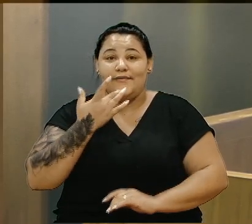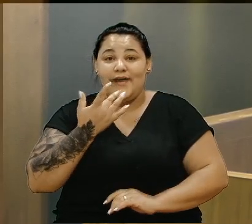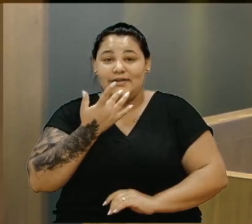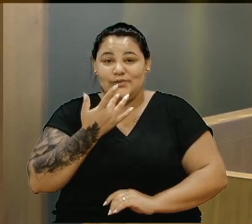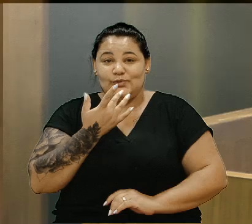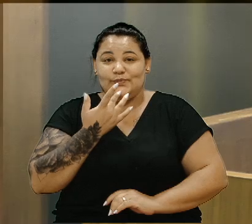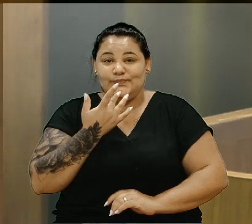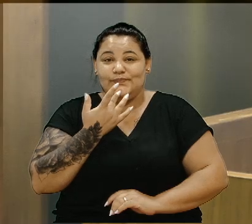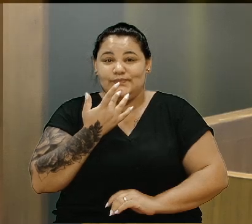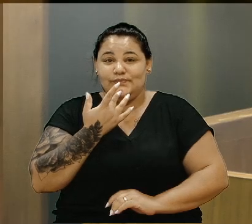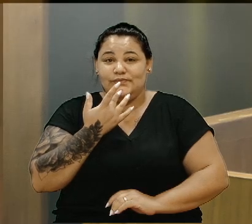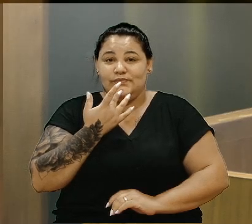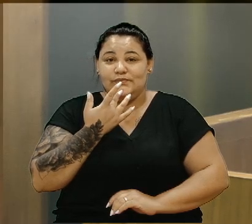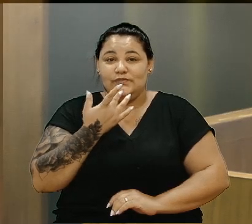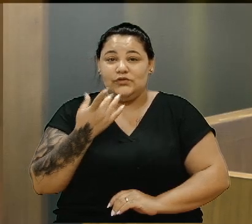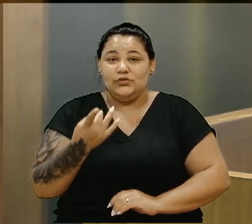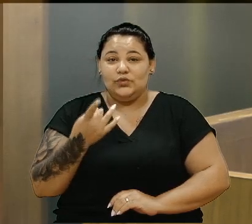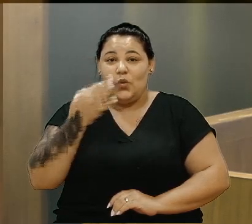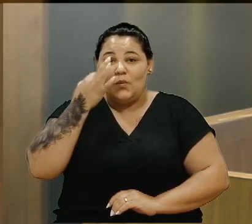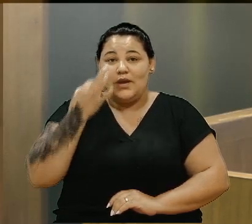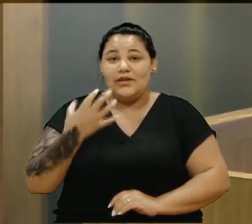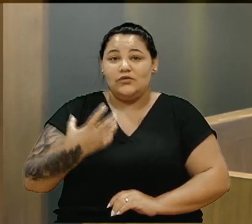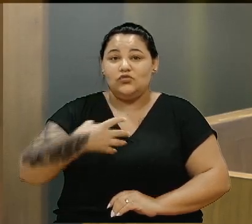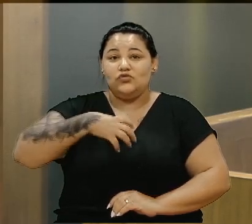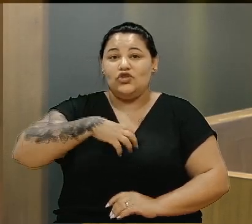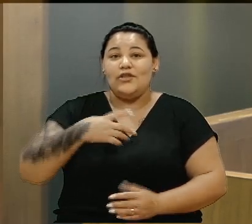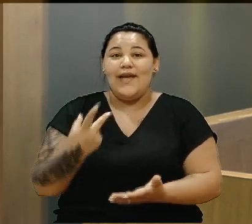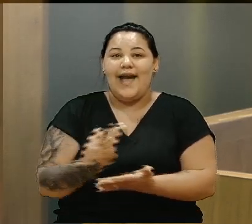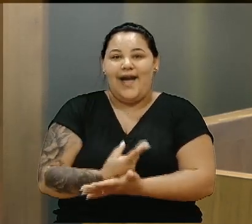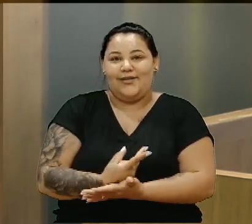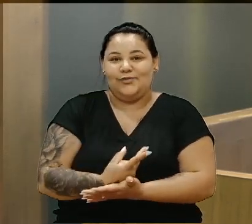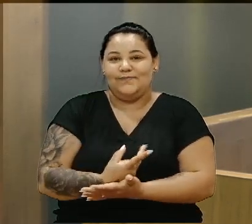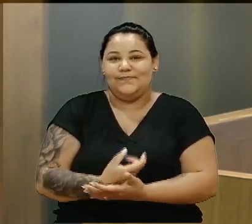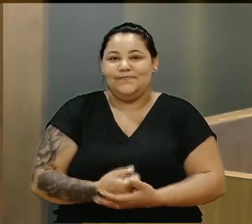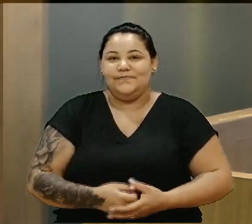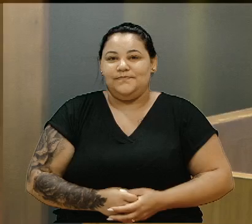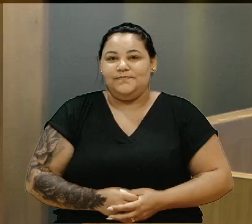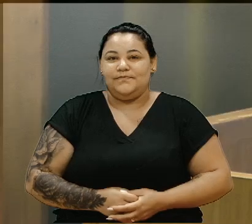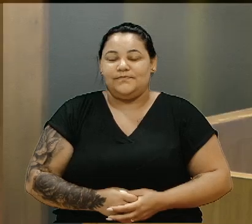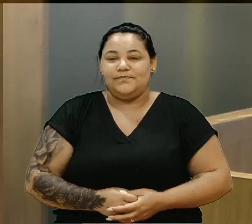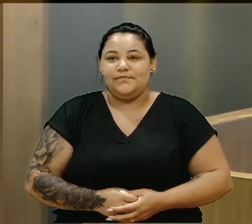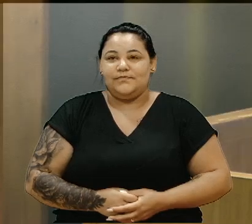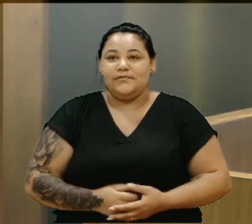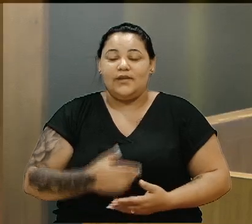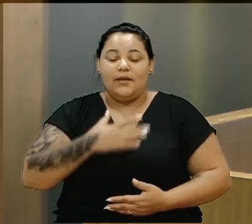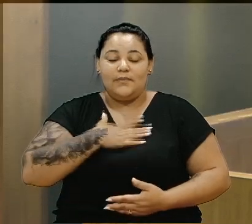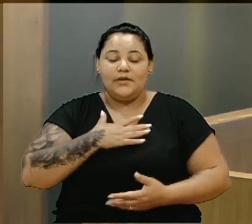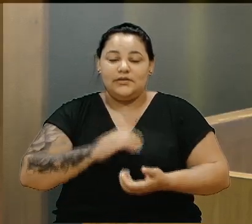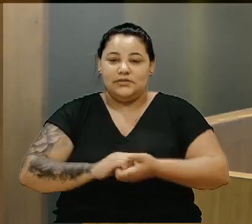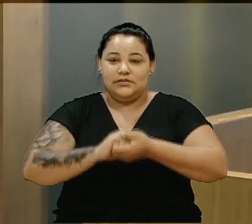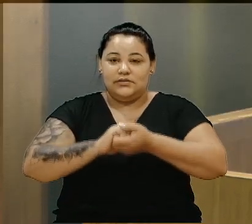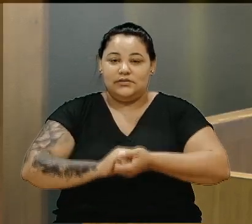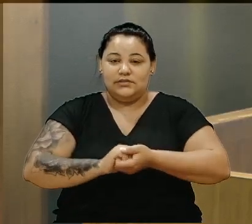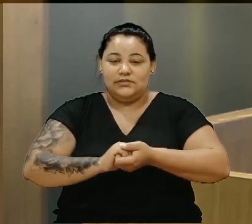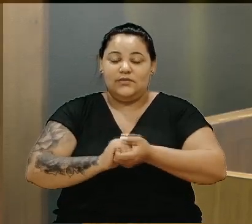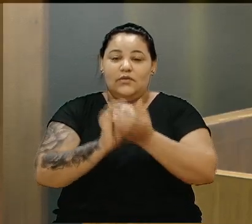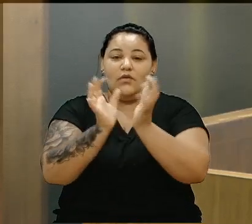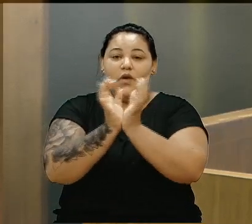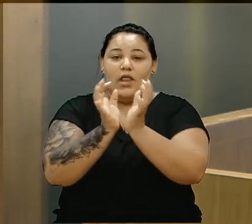tu dar a interpretação que tu bem queira a uma fala. Então, minha saudação aqui aos colegas